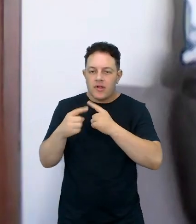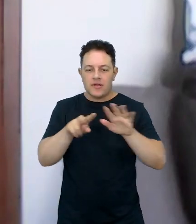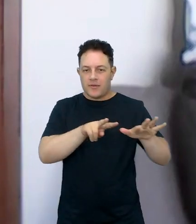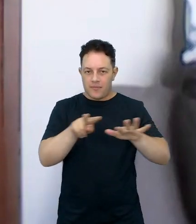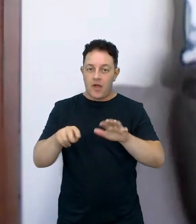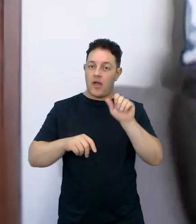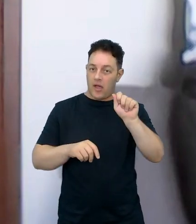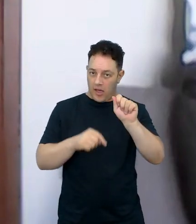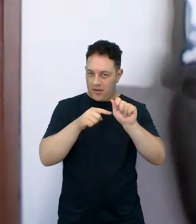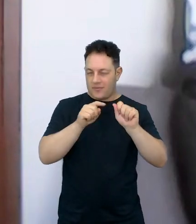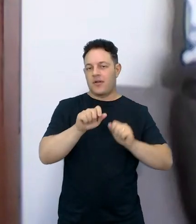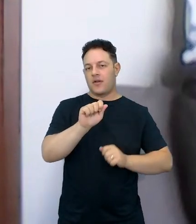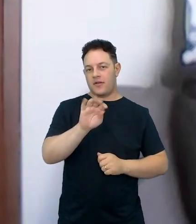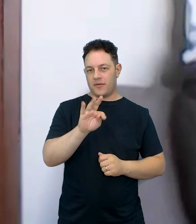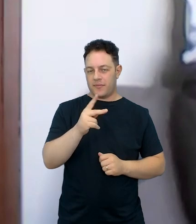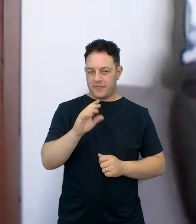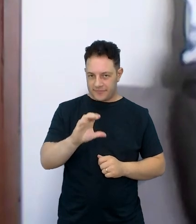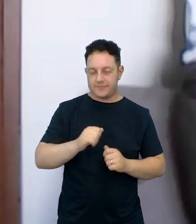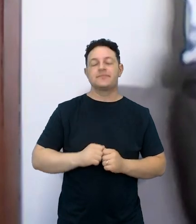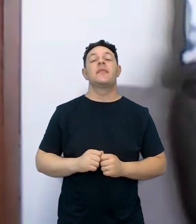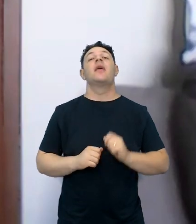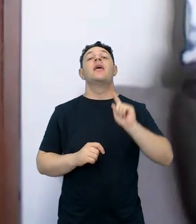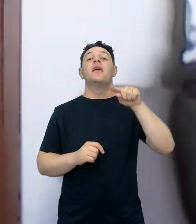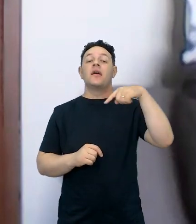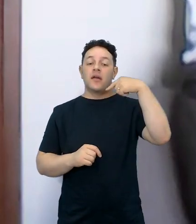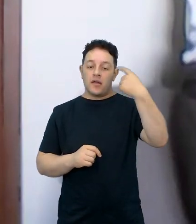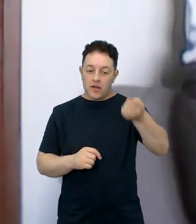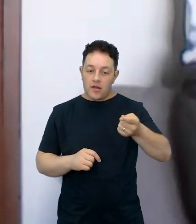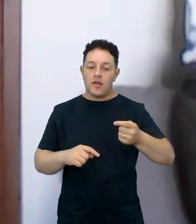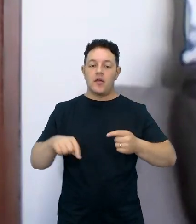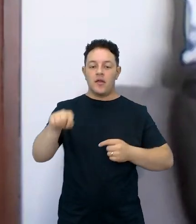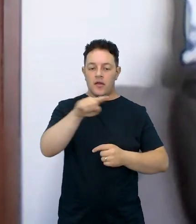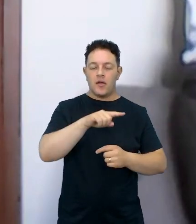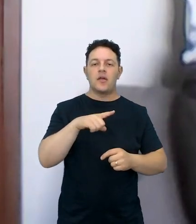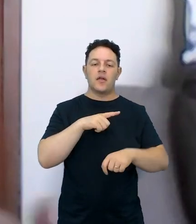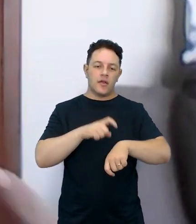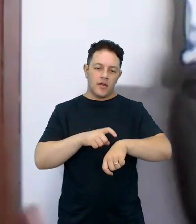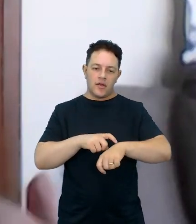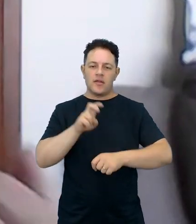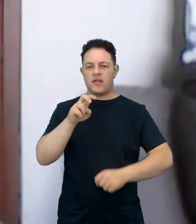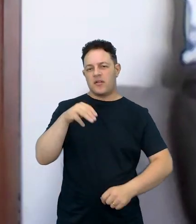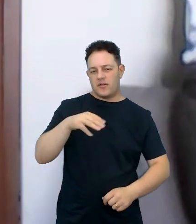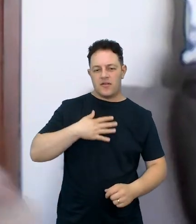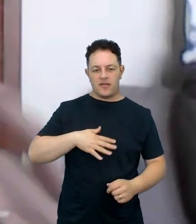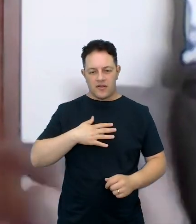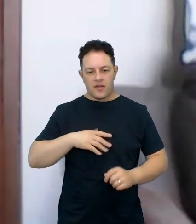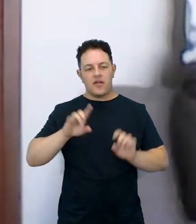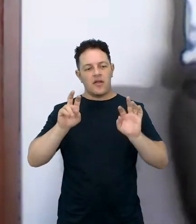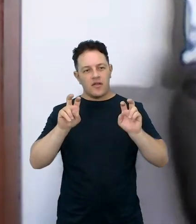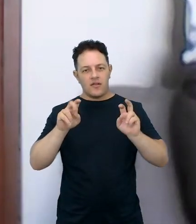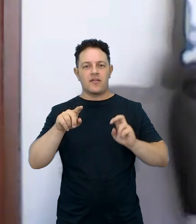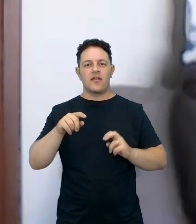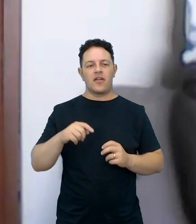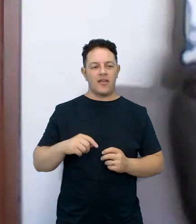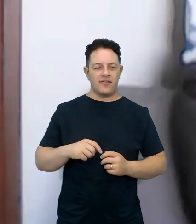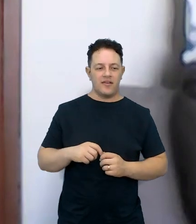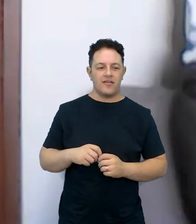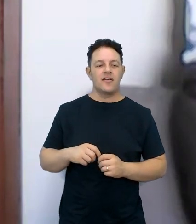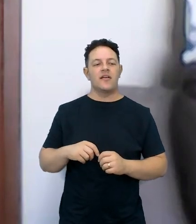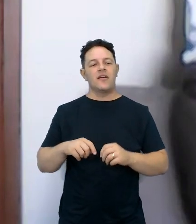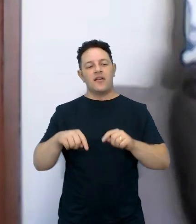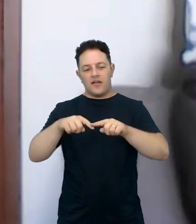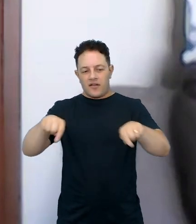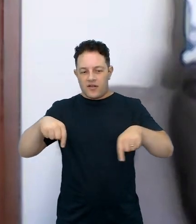A na TPC. Depois vocês têm 45 minutos, que é o que a gente chama de desdobramento da pauta